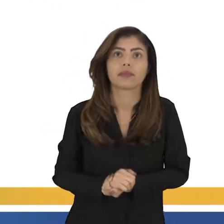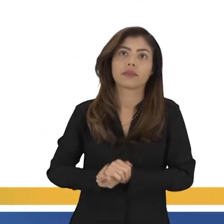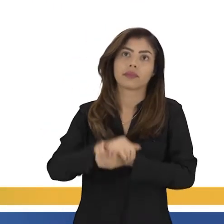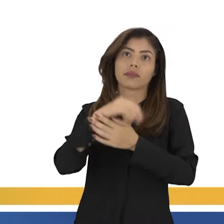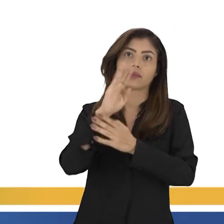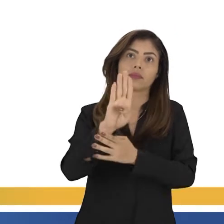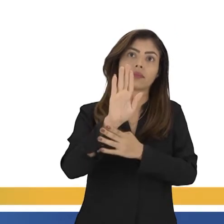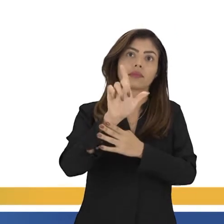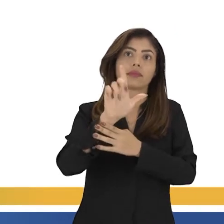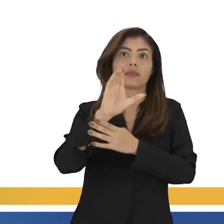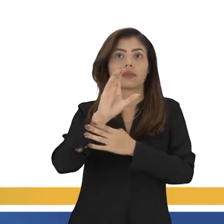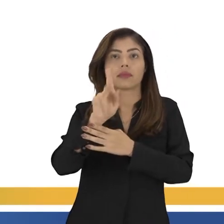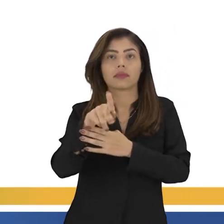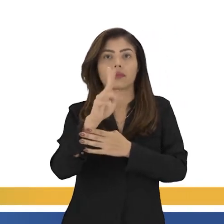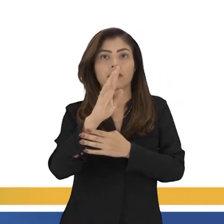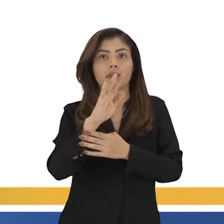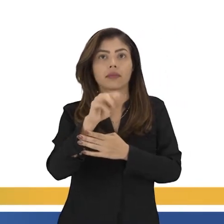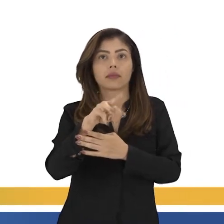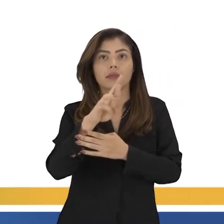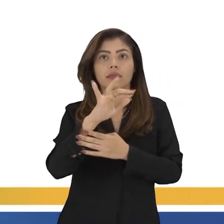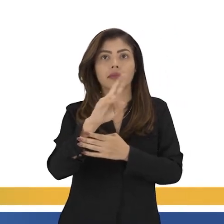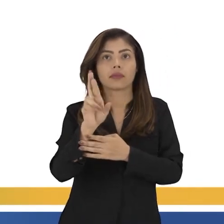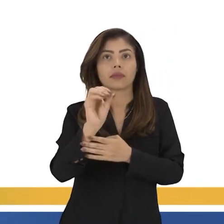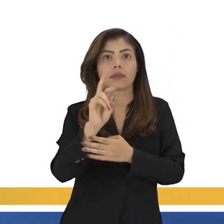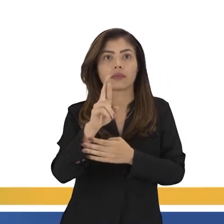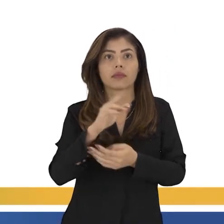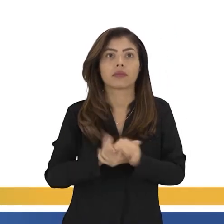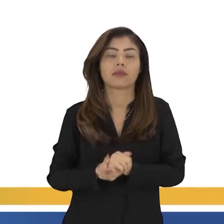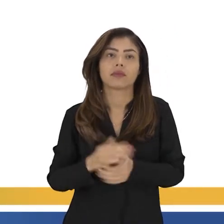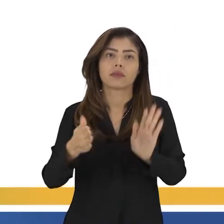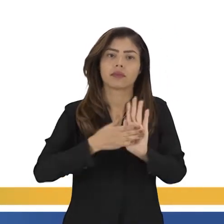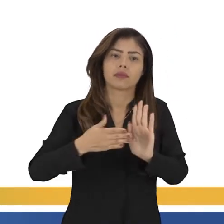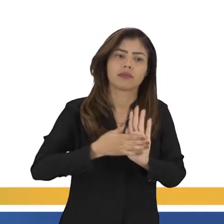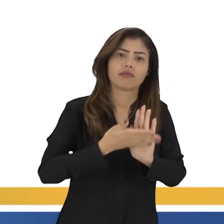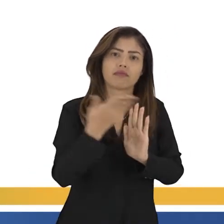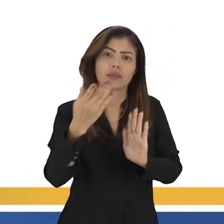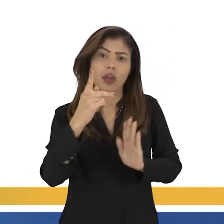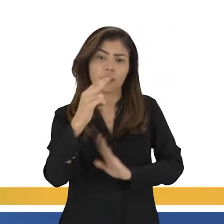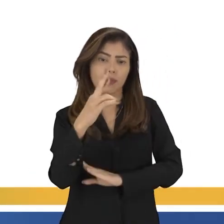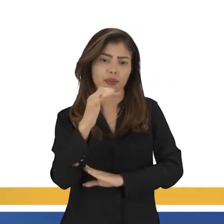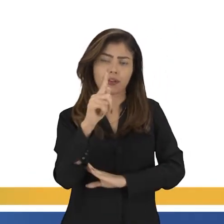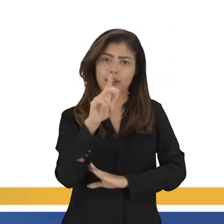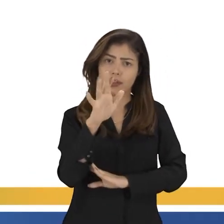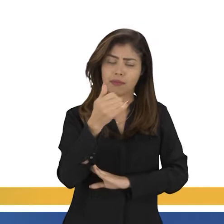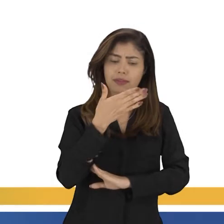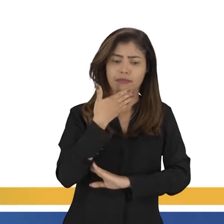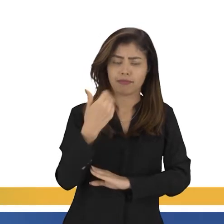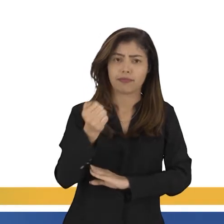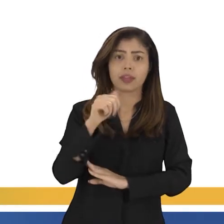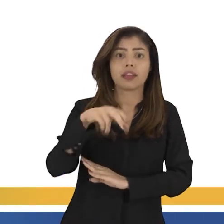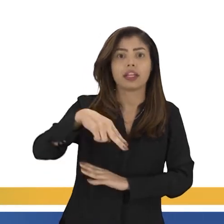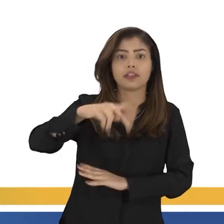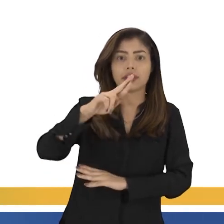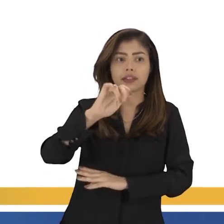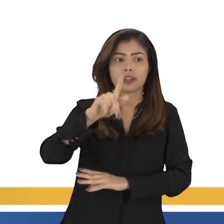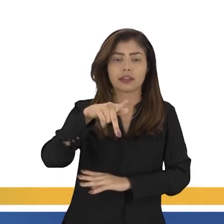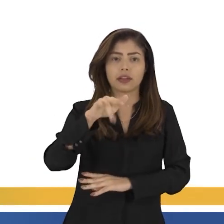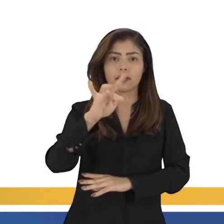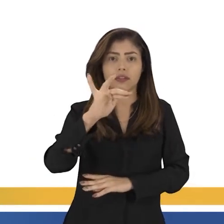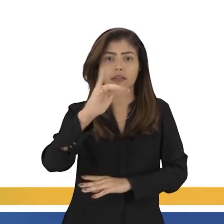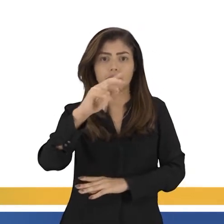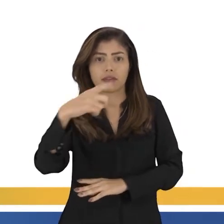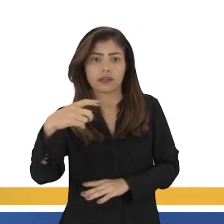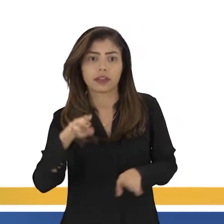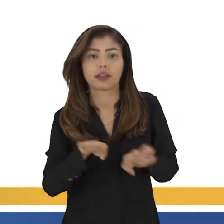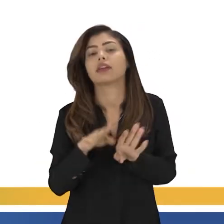Black Mirror da Netflix. A Netflix está com uma programação bem com esses temas, né? Talvez